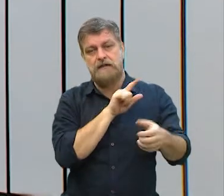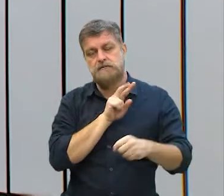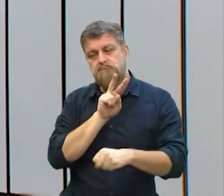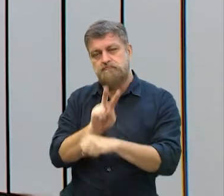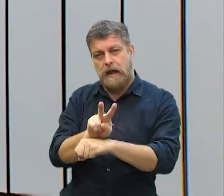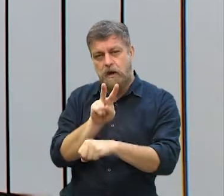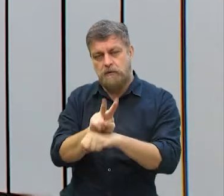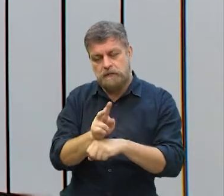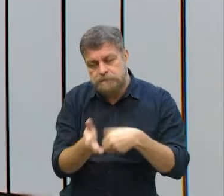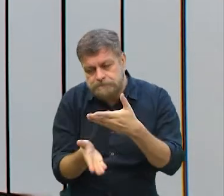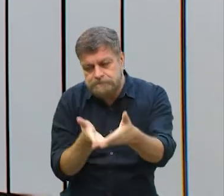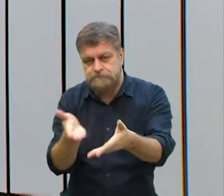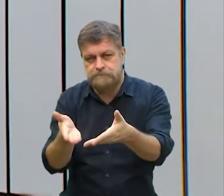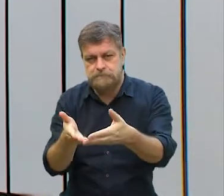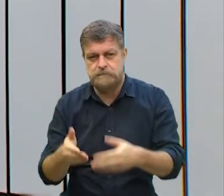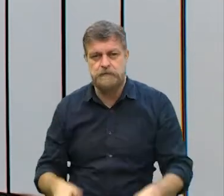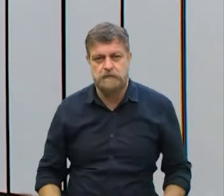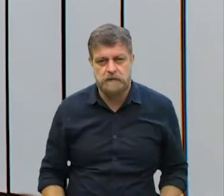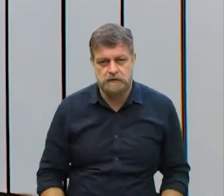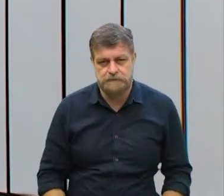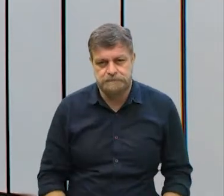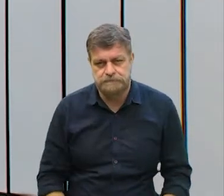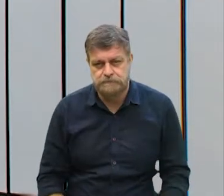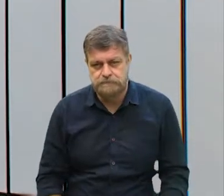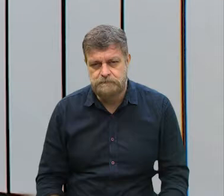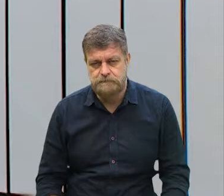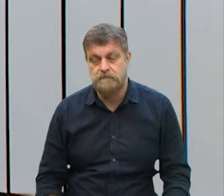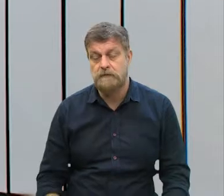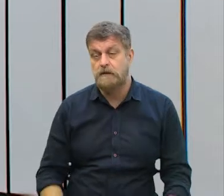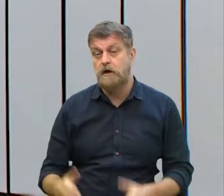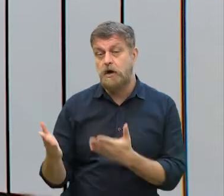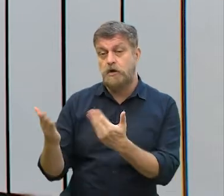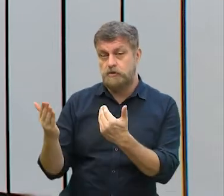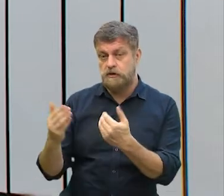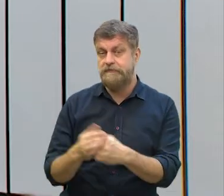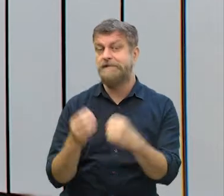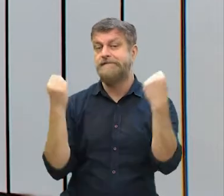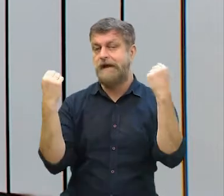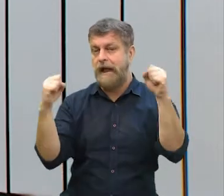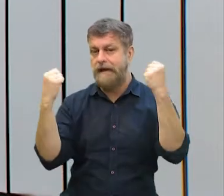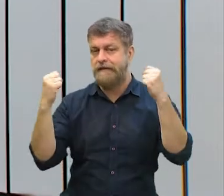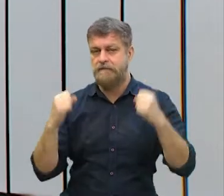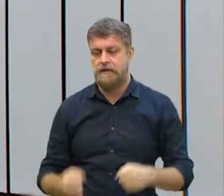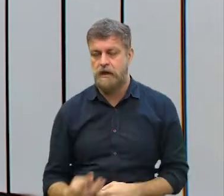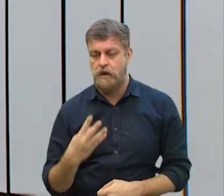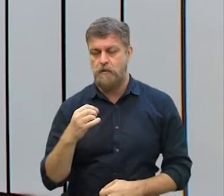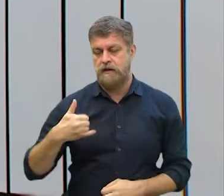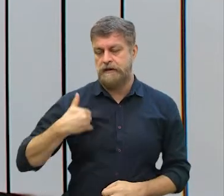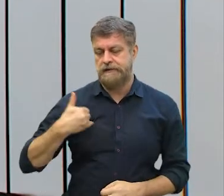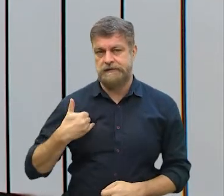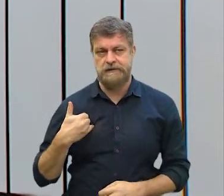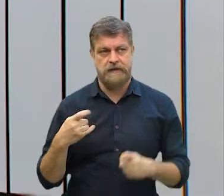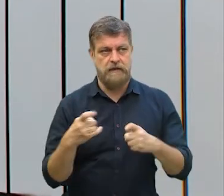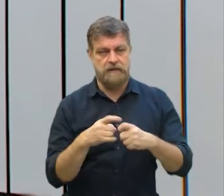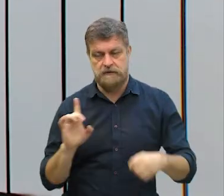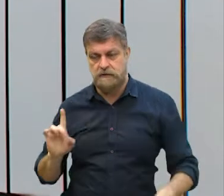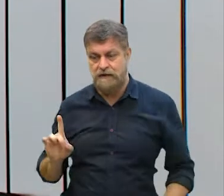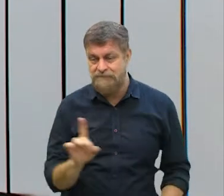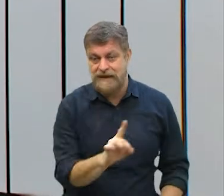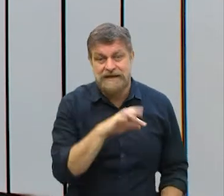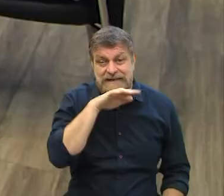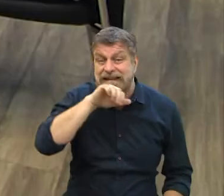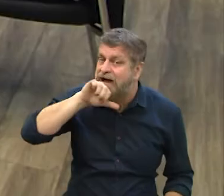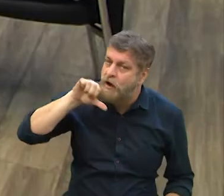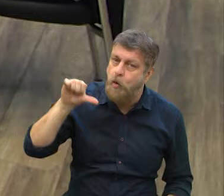poder ajudar. Isso aí é muito, muito vero, ajuda muito. Principalmente essa moçada nova de academia, que com 40 anos já está procurando um doutor lá